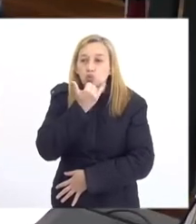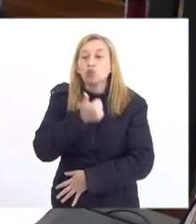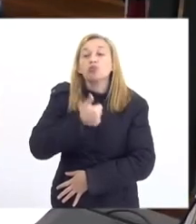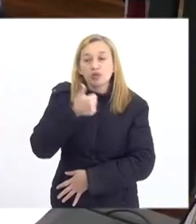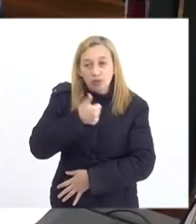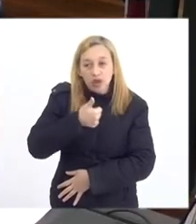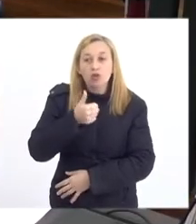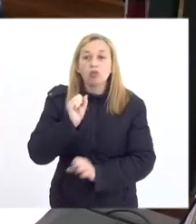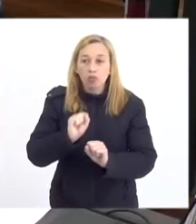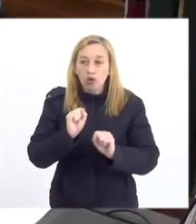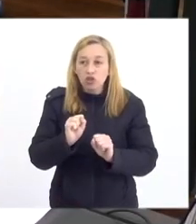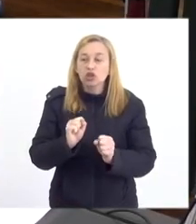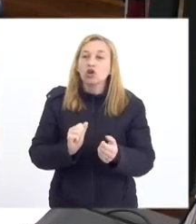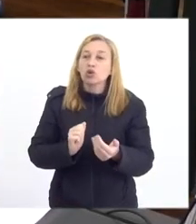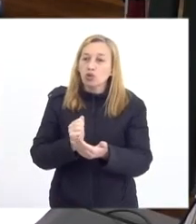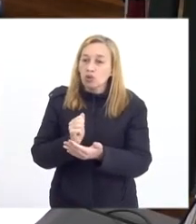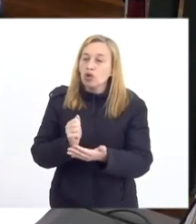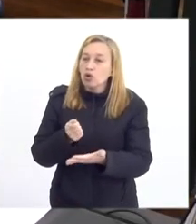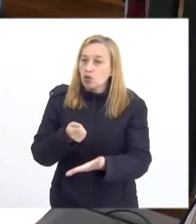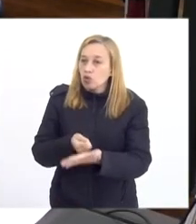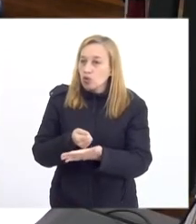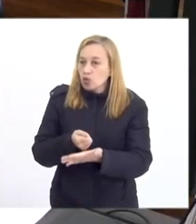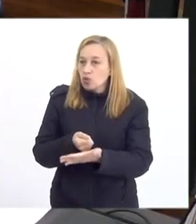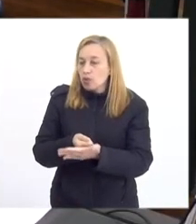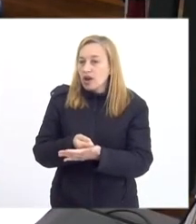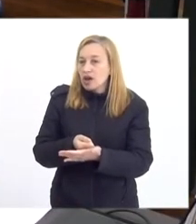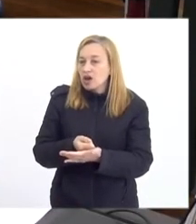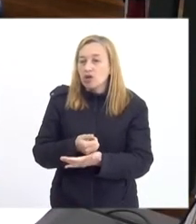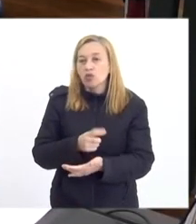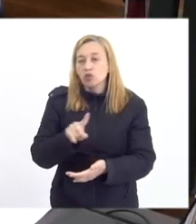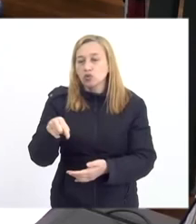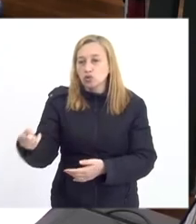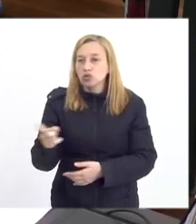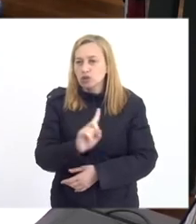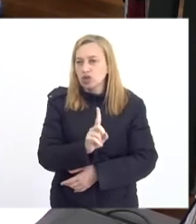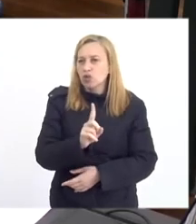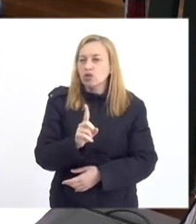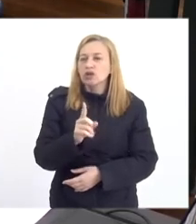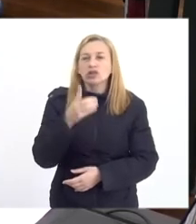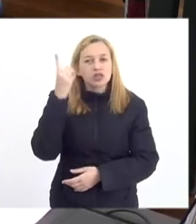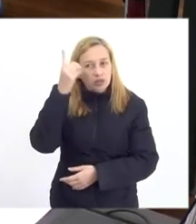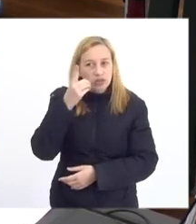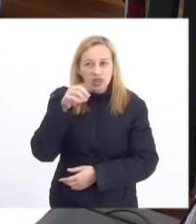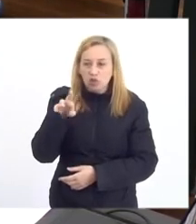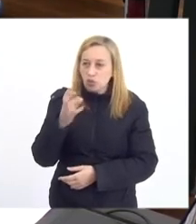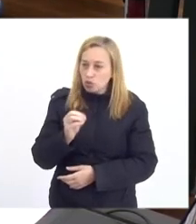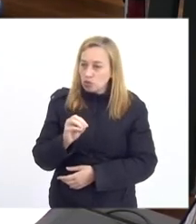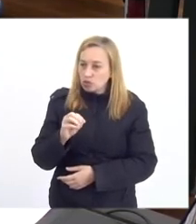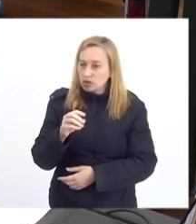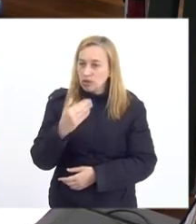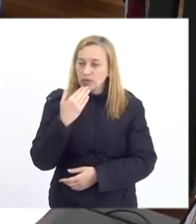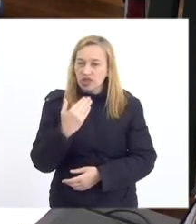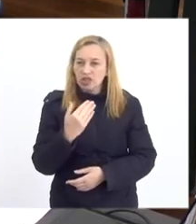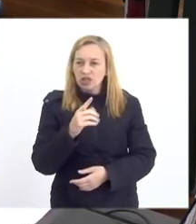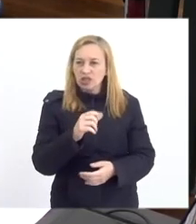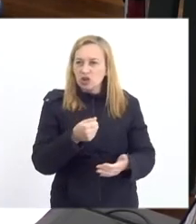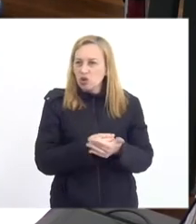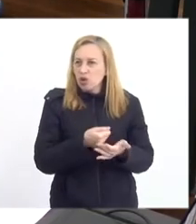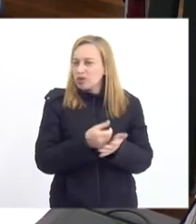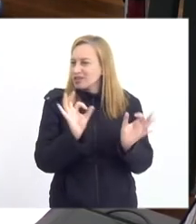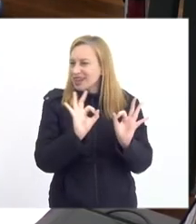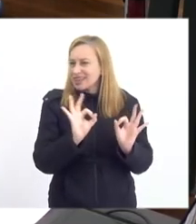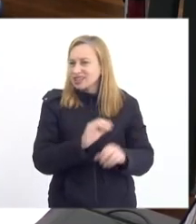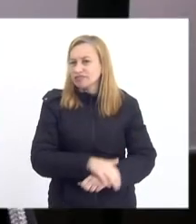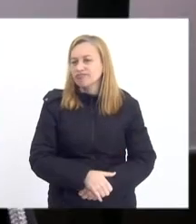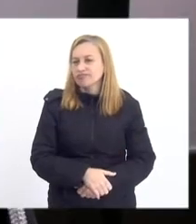O primeiro pode cobrar. E daí para frente não. O que que o deputado Bruno está propondo? Que não cobre nenhum. Não é isso? E se não